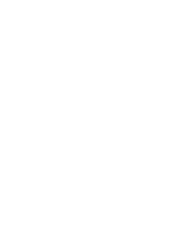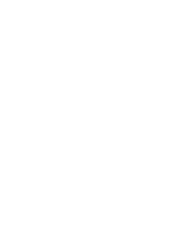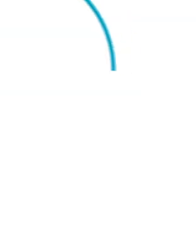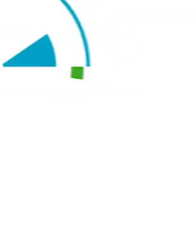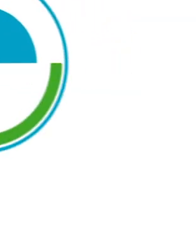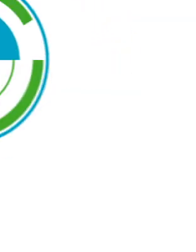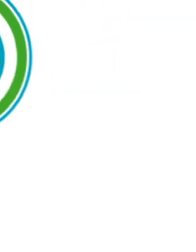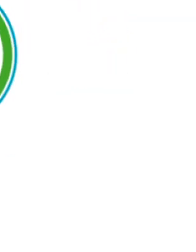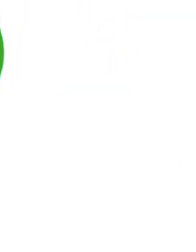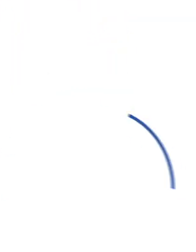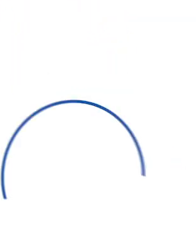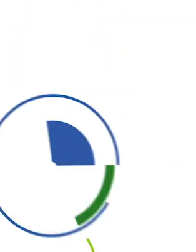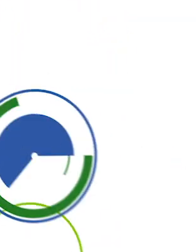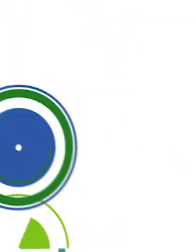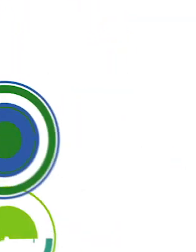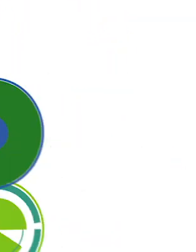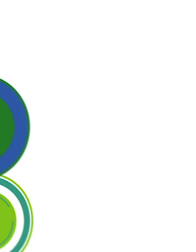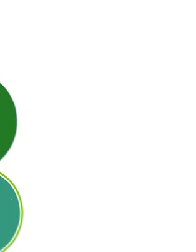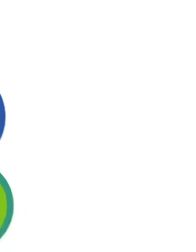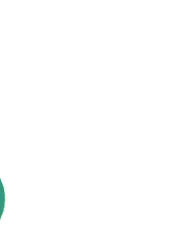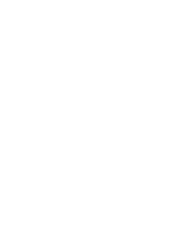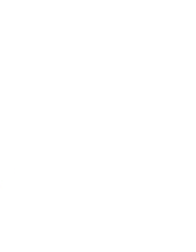E aí